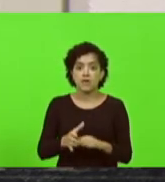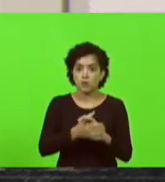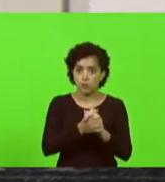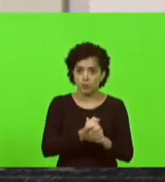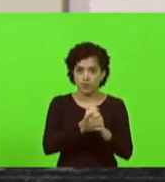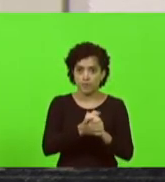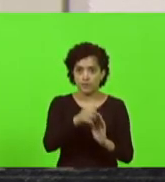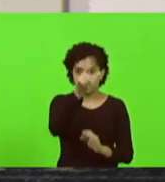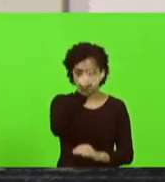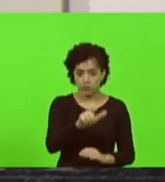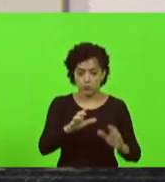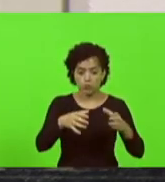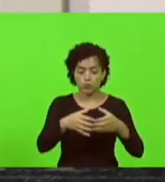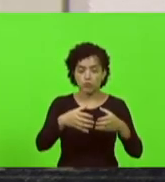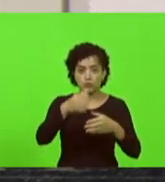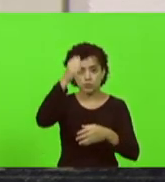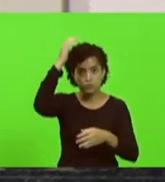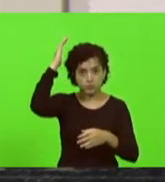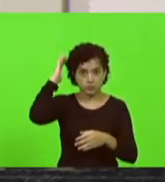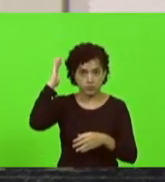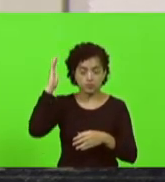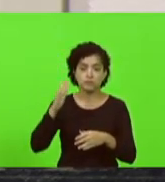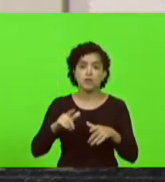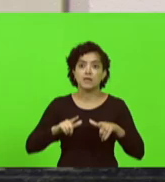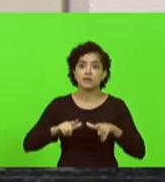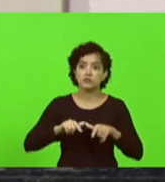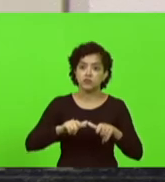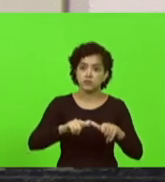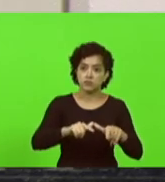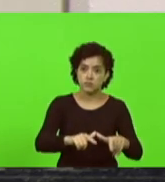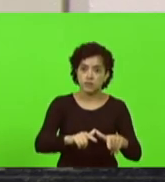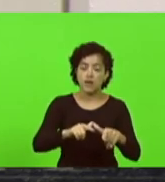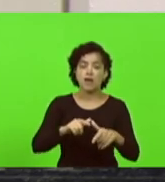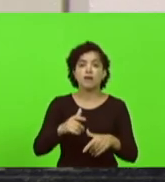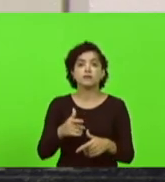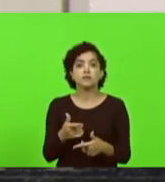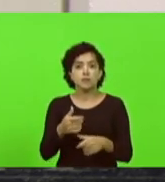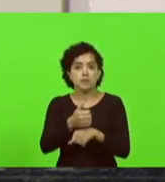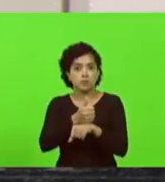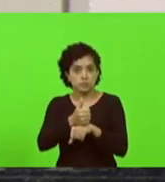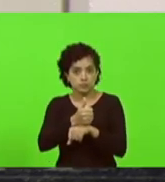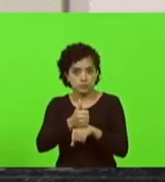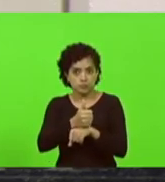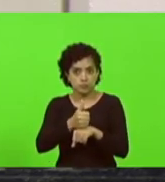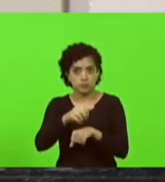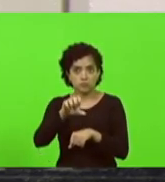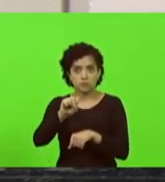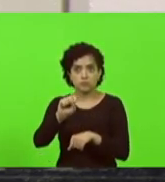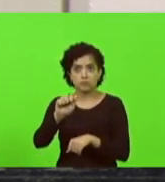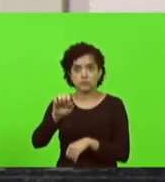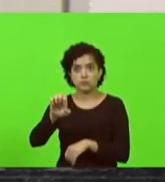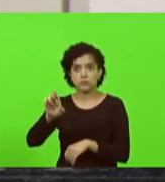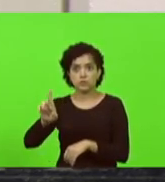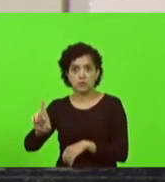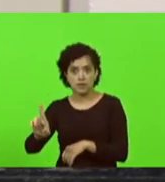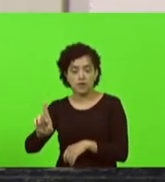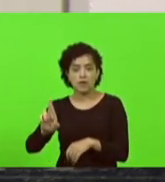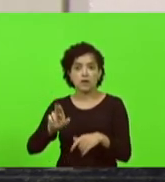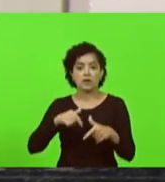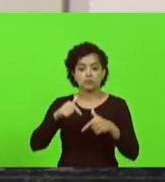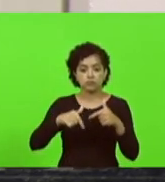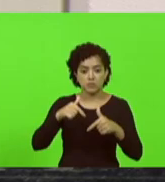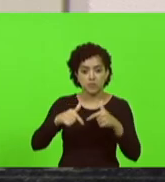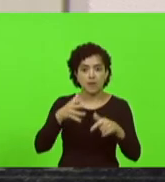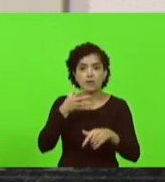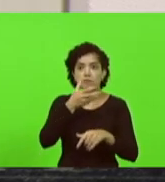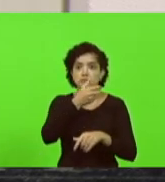cumprimentando o Corpo de Bombeiros Militar de Laguna e os profissionais do SAER pela mobilização e resgate às vítimas